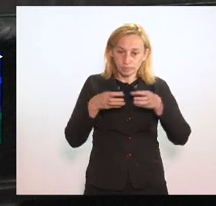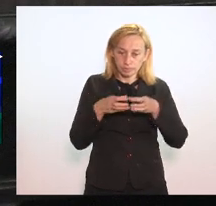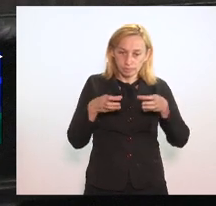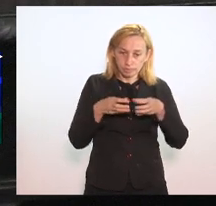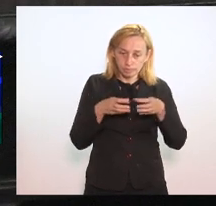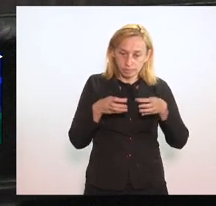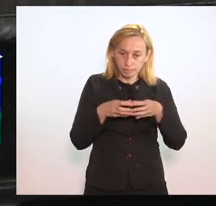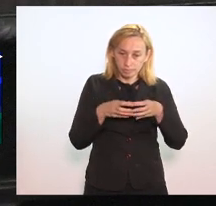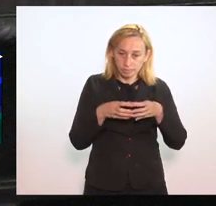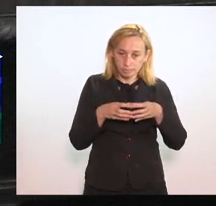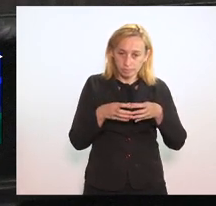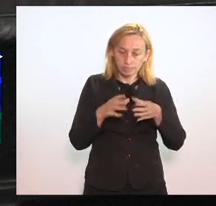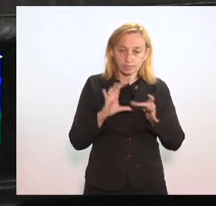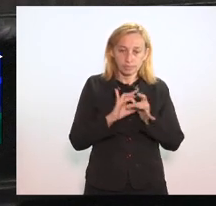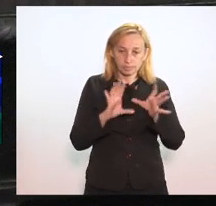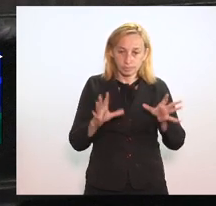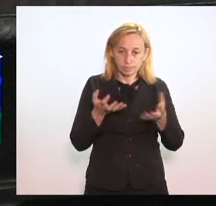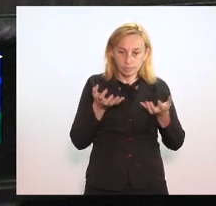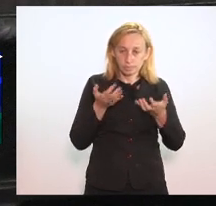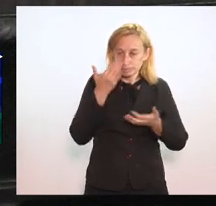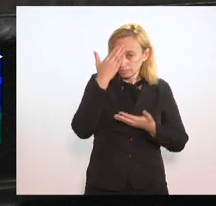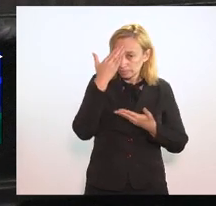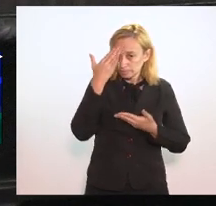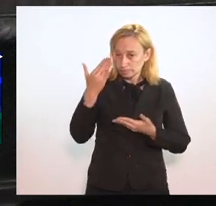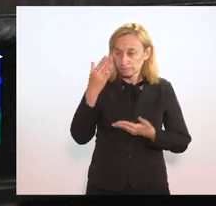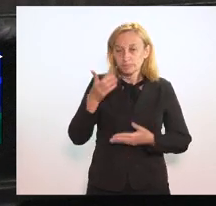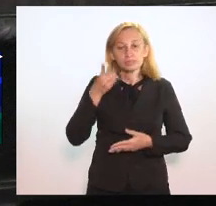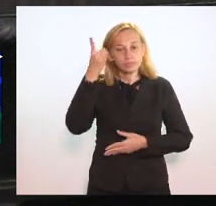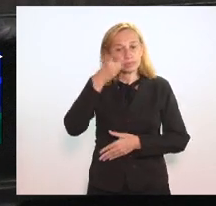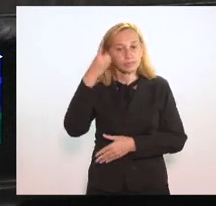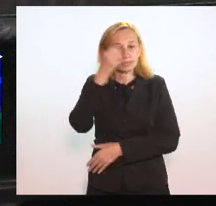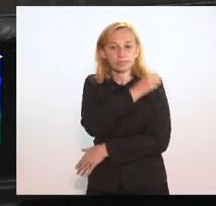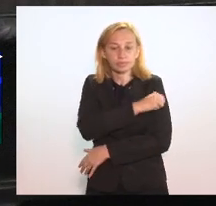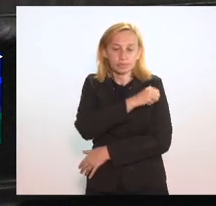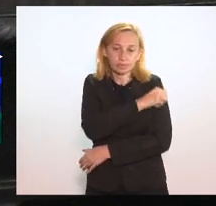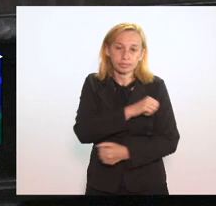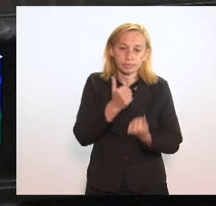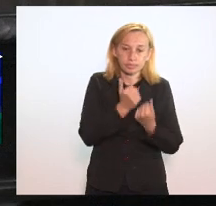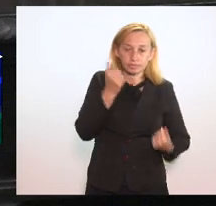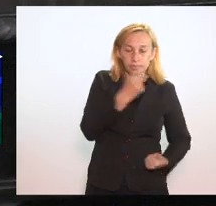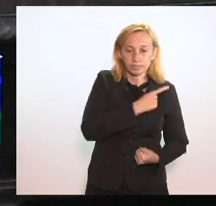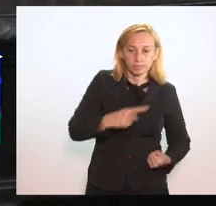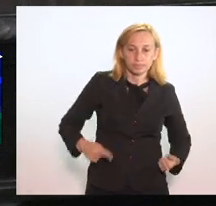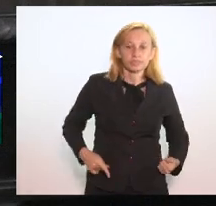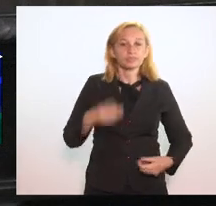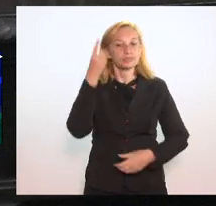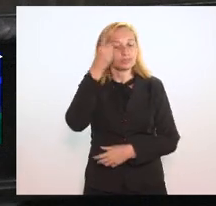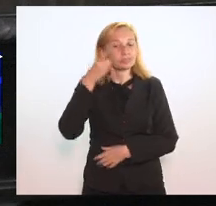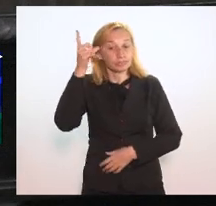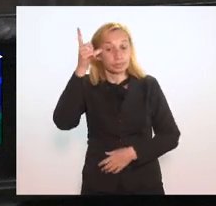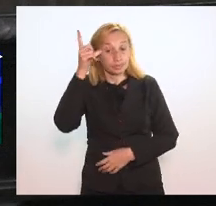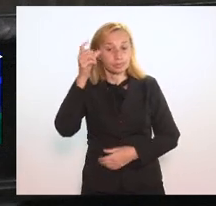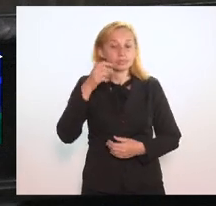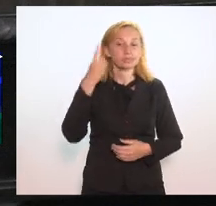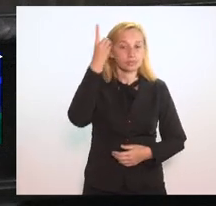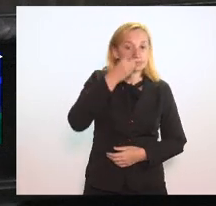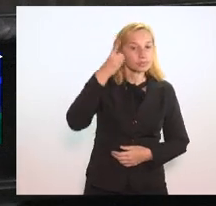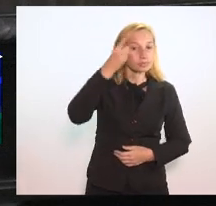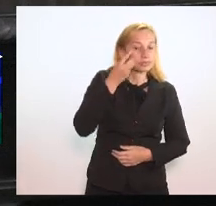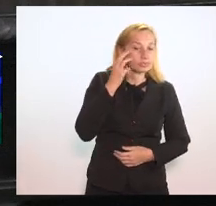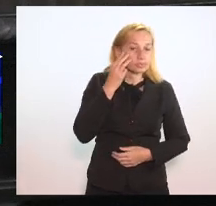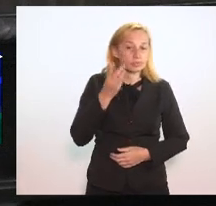agradecer aqui aos deputados enfermeira Rejane a nossa vice-presidente Deputado a Lucinha a deputado